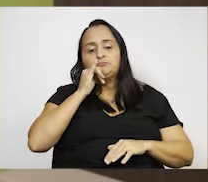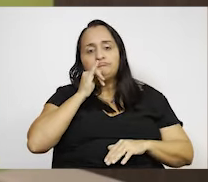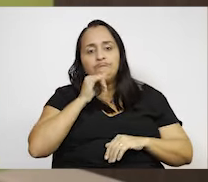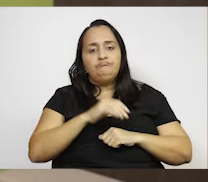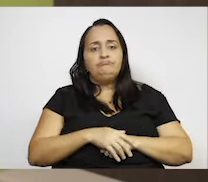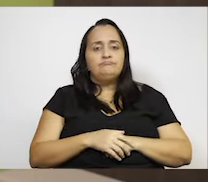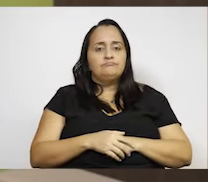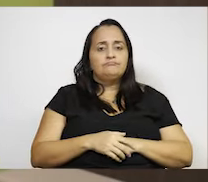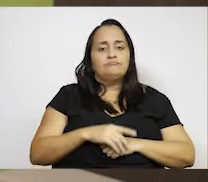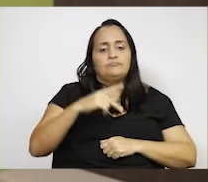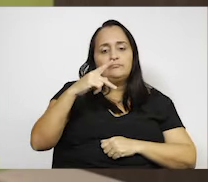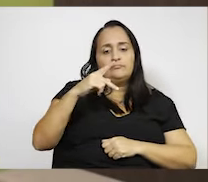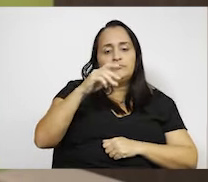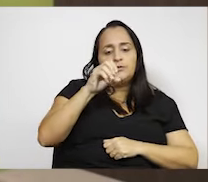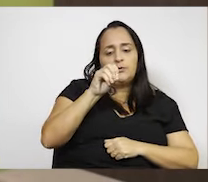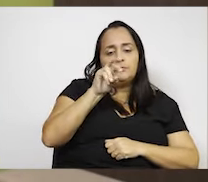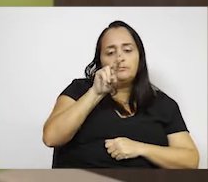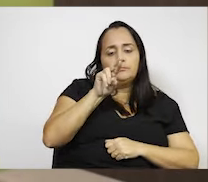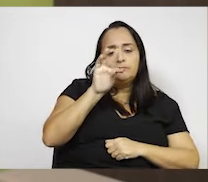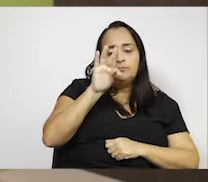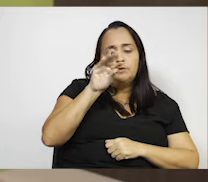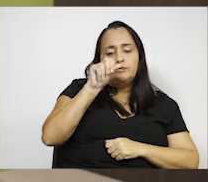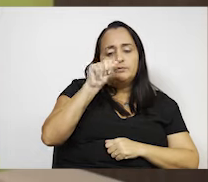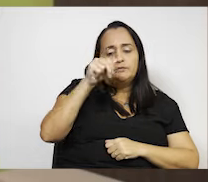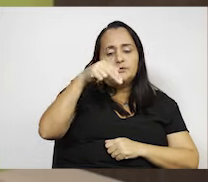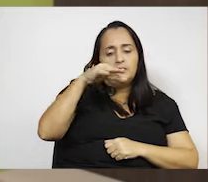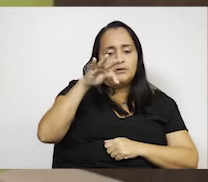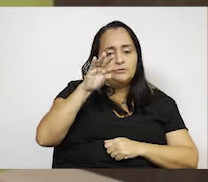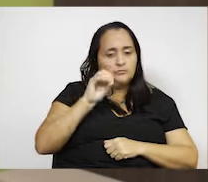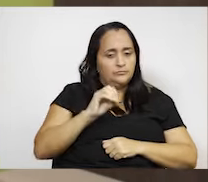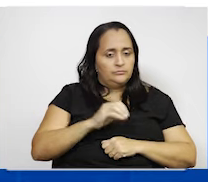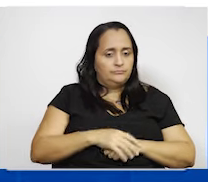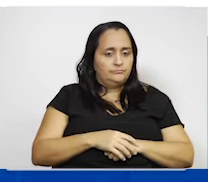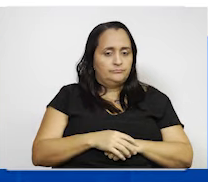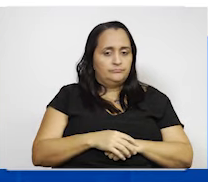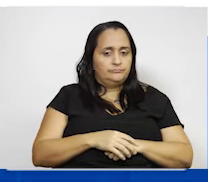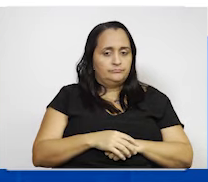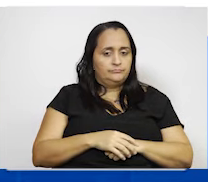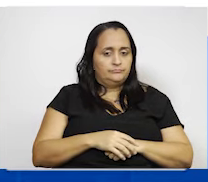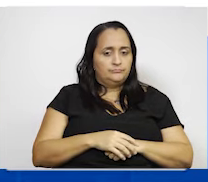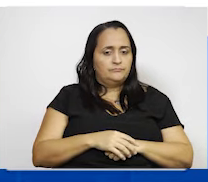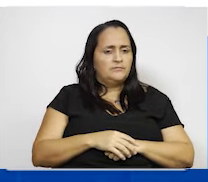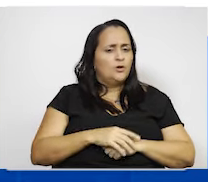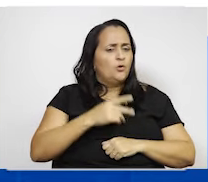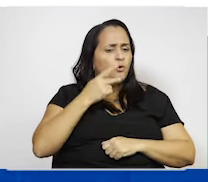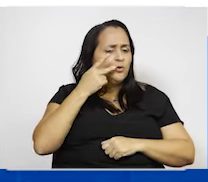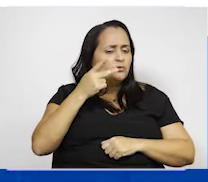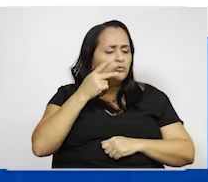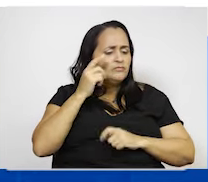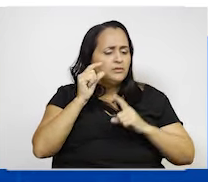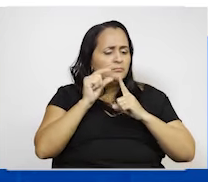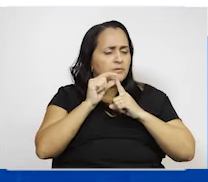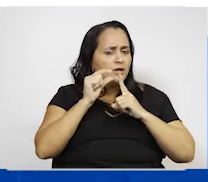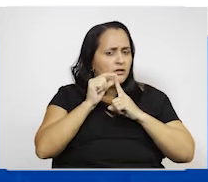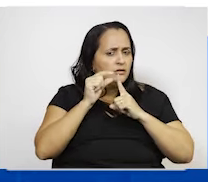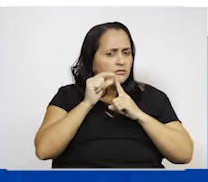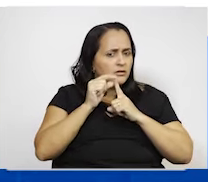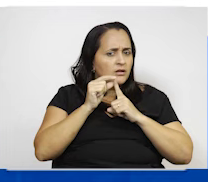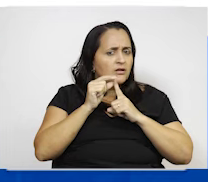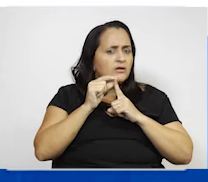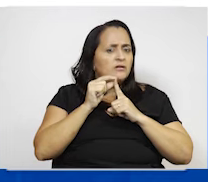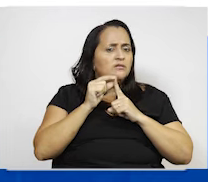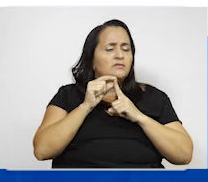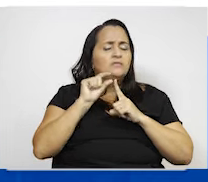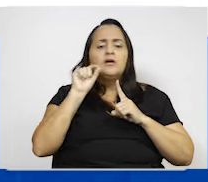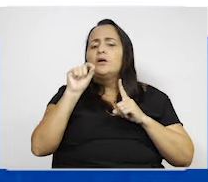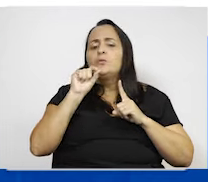cheguei a essa conclusão. Portanto, quando eu falo portanto, eu estou trazendo uma ideia